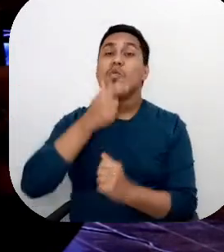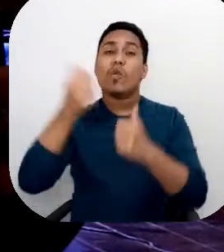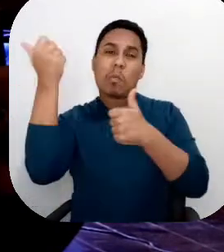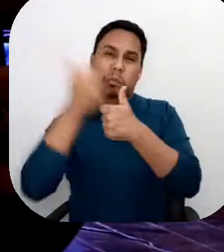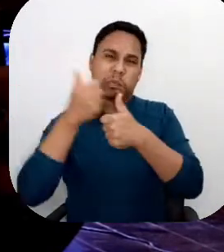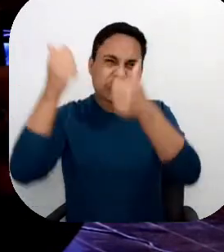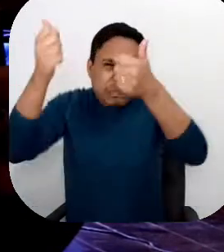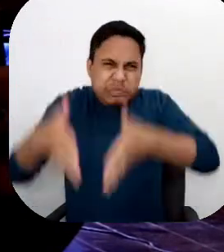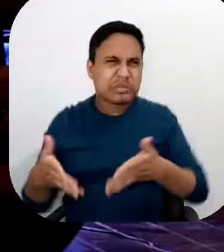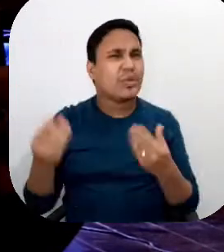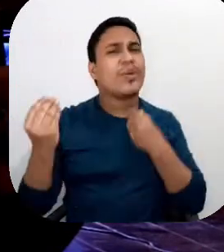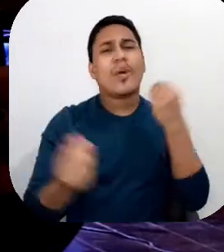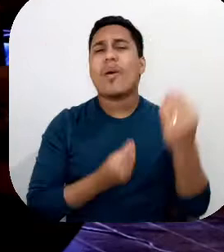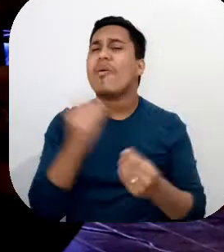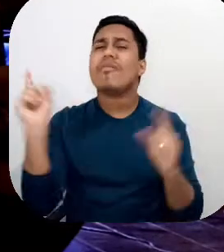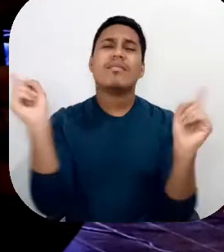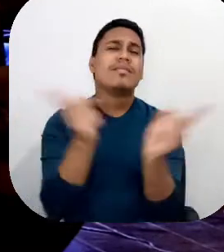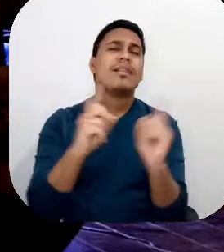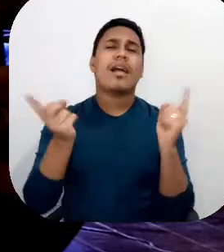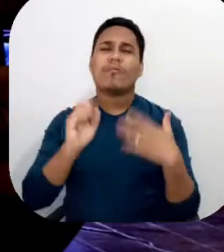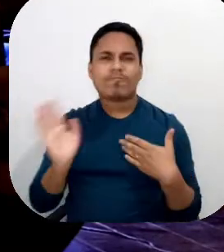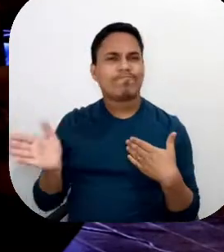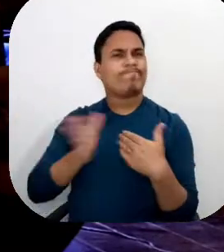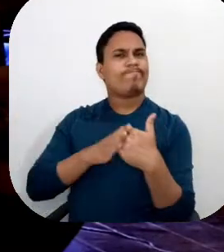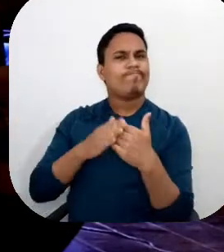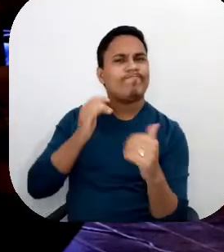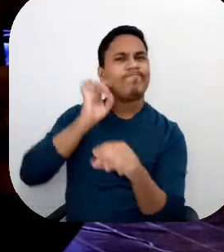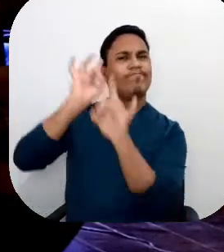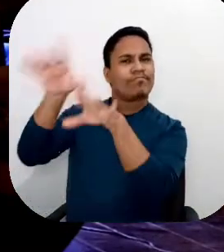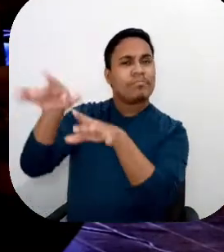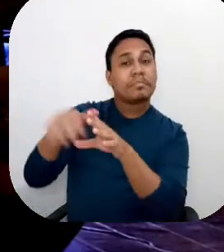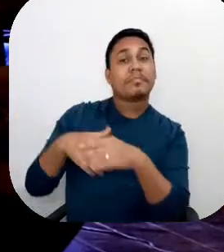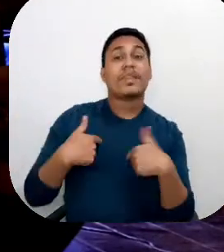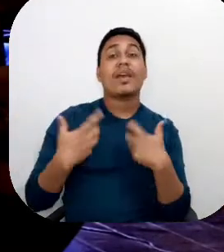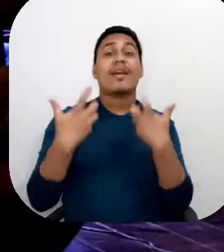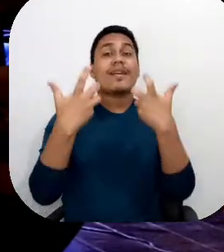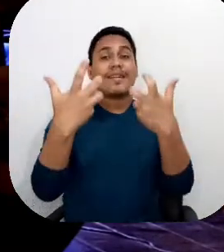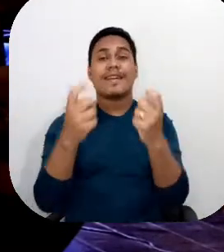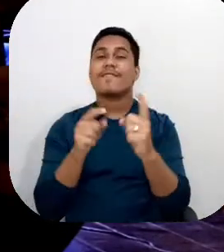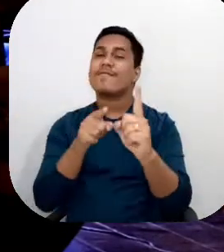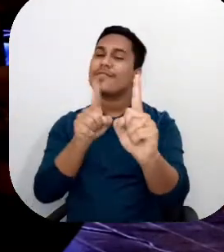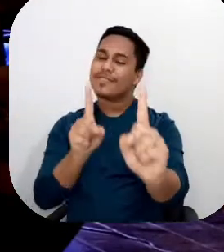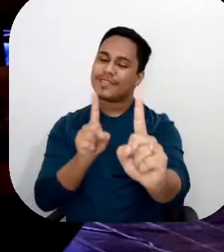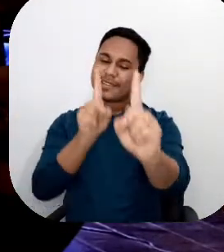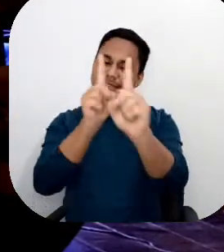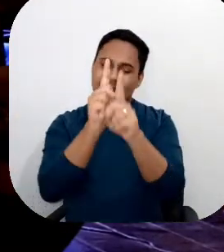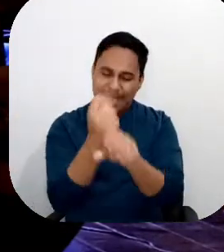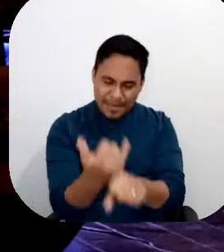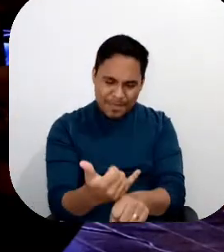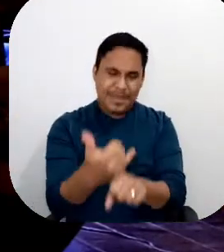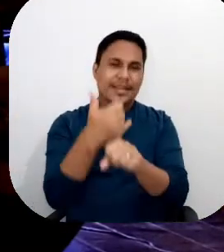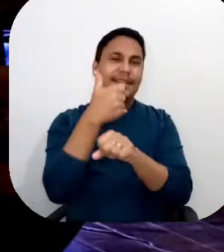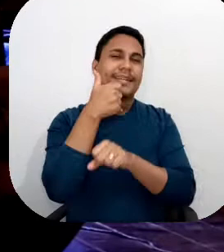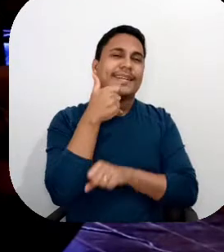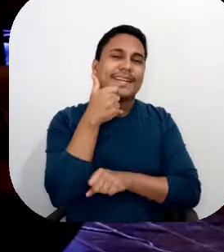boliche voltar. Mas não deixa aquele boliche voltar. Tô rezando pra você